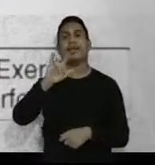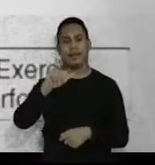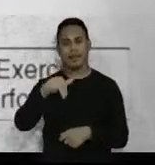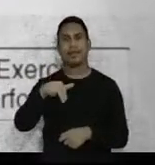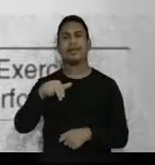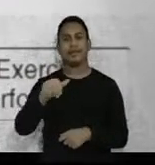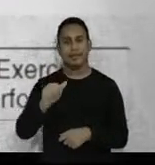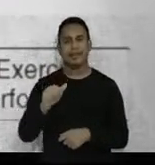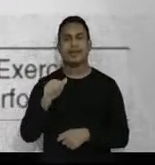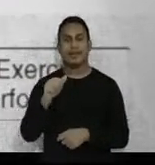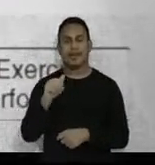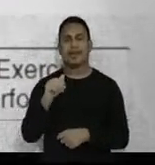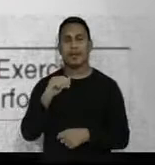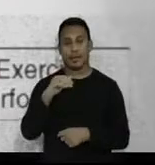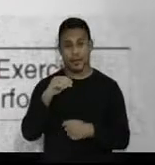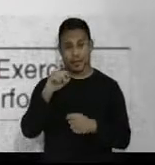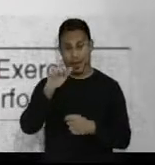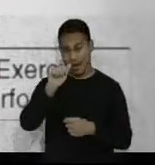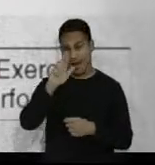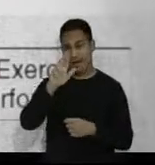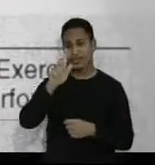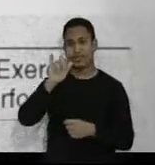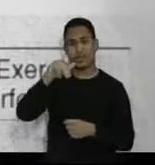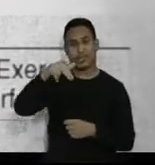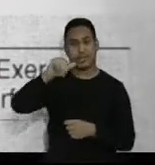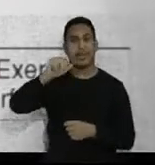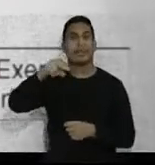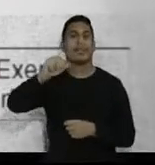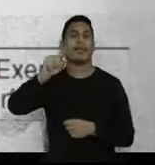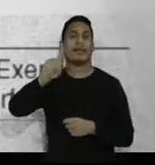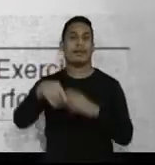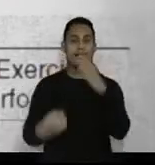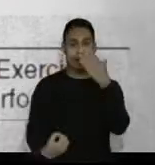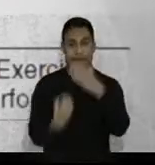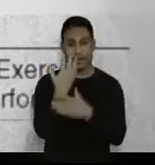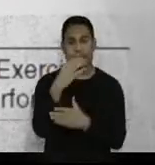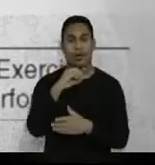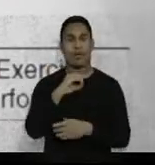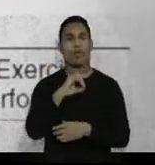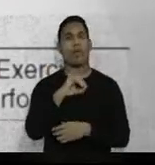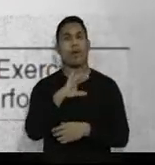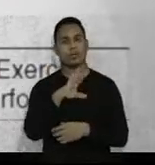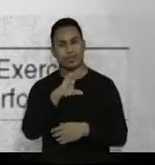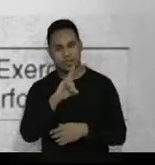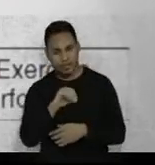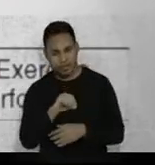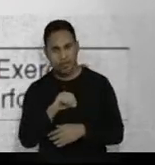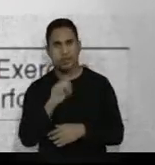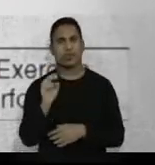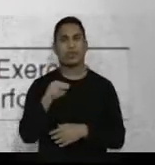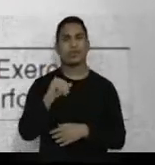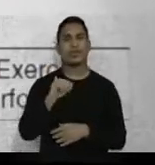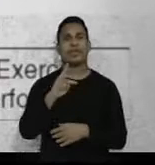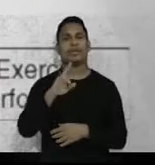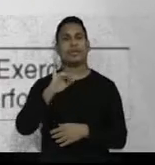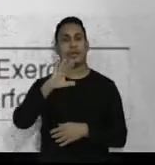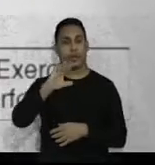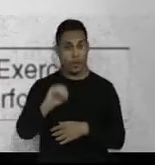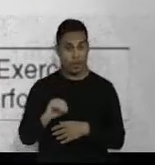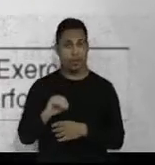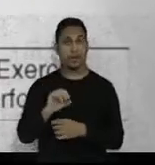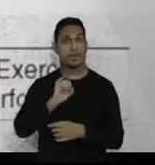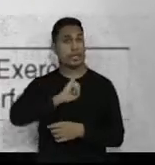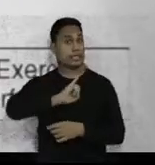arginina também é uma substância que produz o óxido nítrico. Porém, a arginina vai produzir quando tem oxigênio presente. Ou seja,